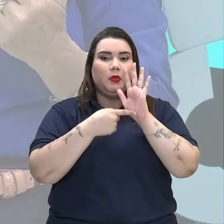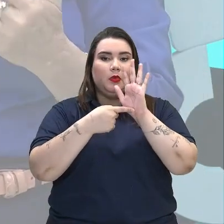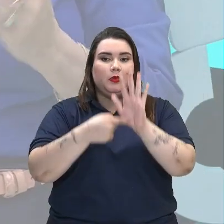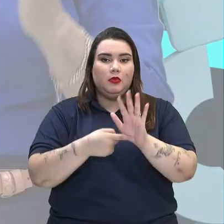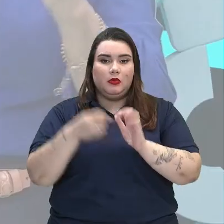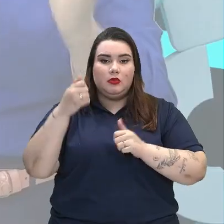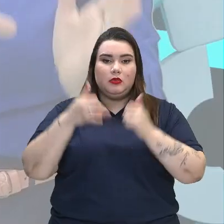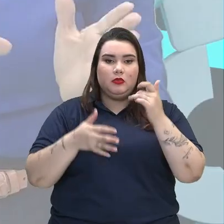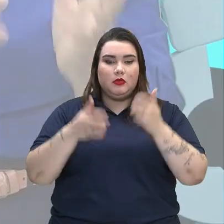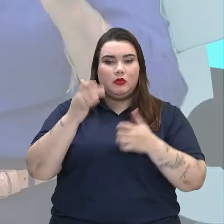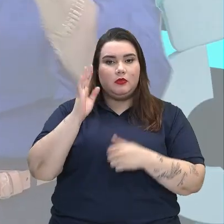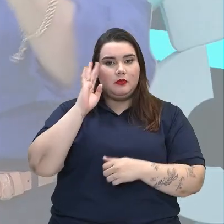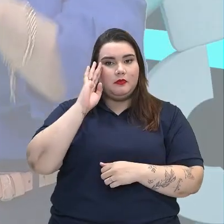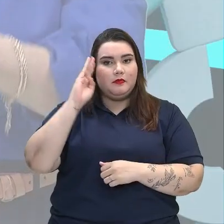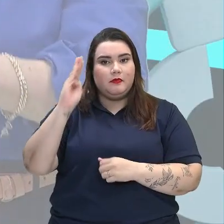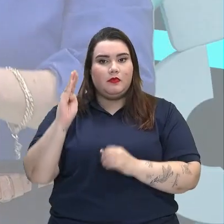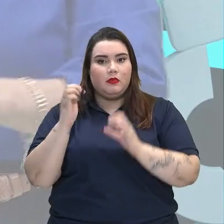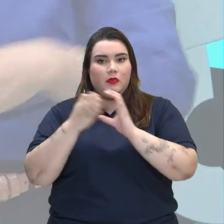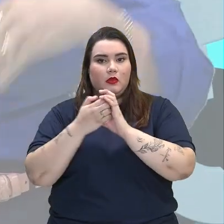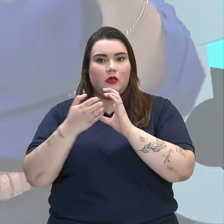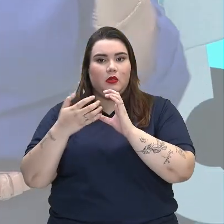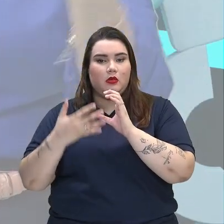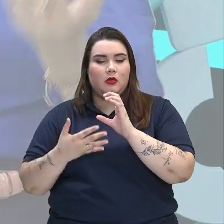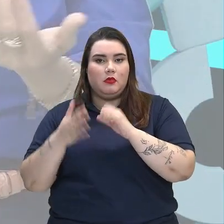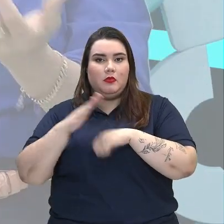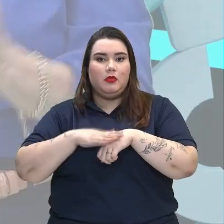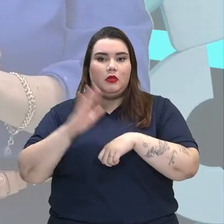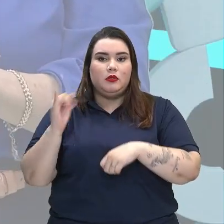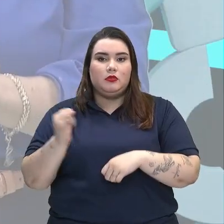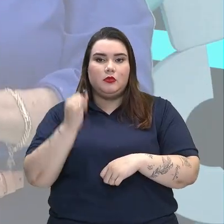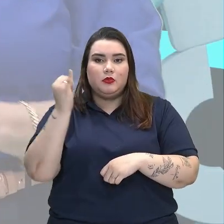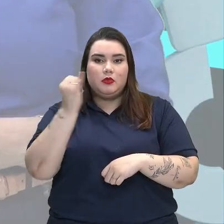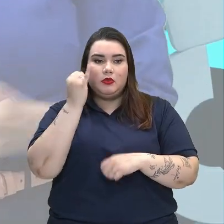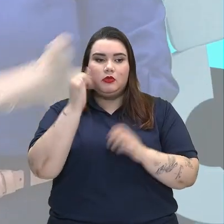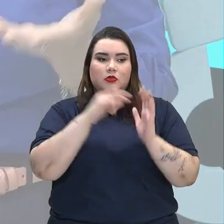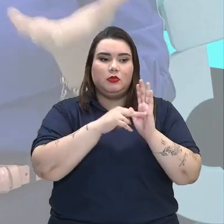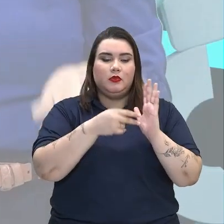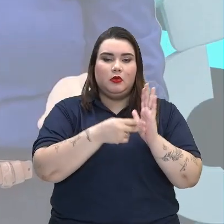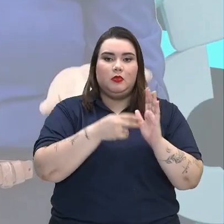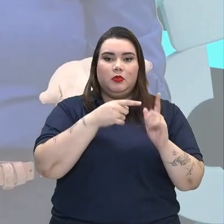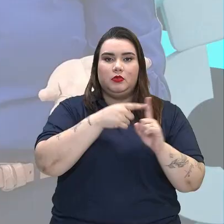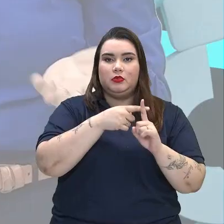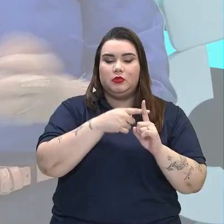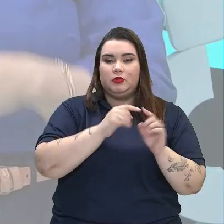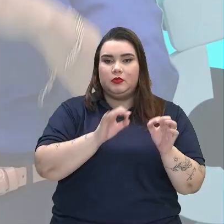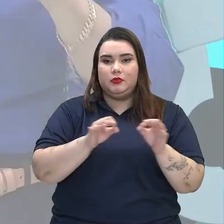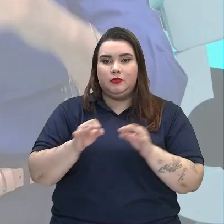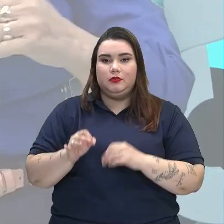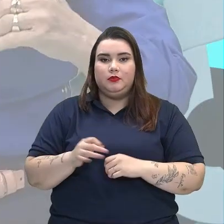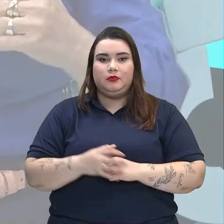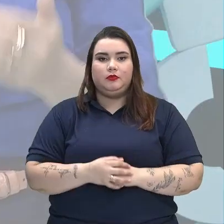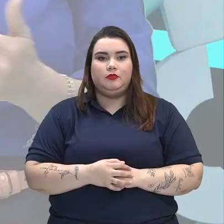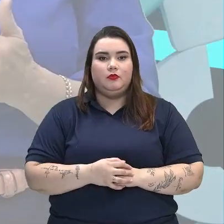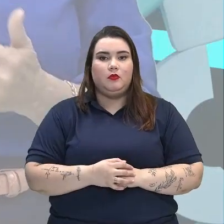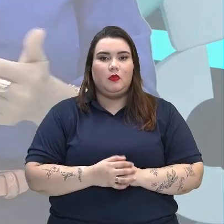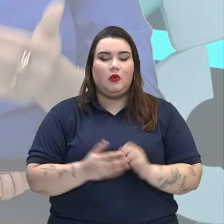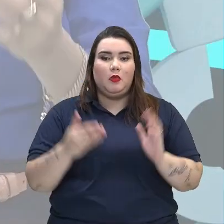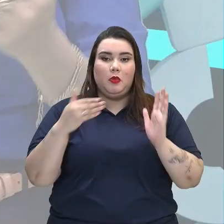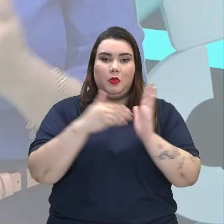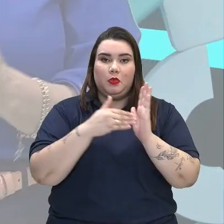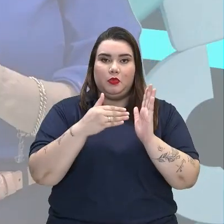falas principais, dos aspectos mais relevantes, mais significativos. Por fim, nas